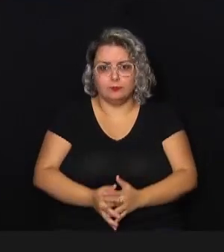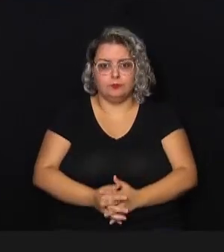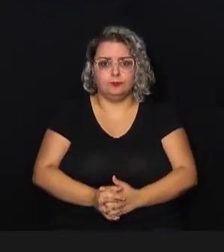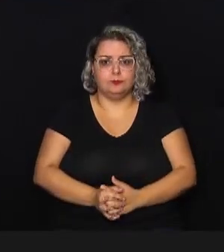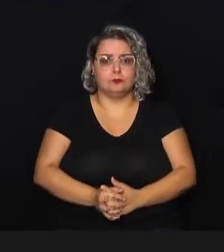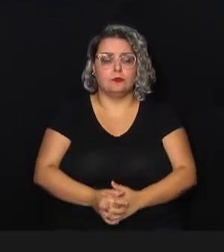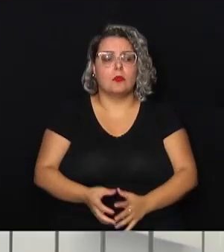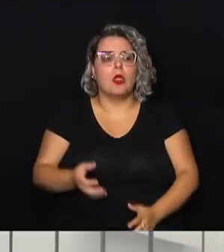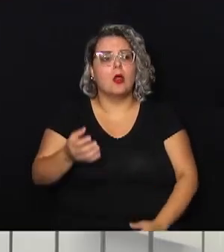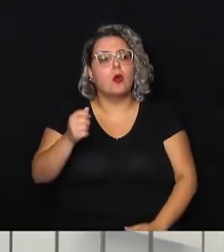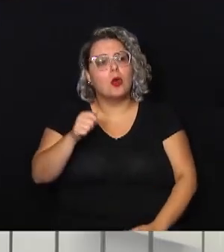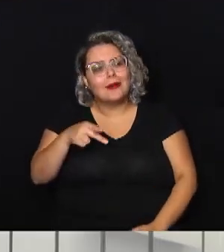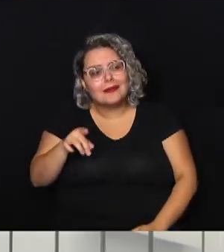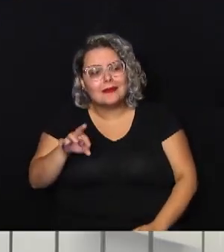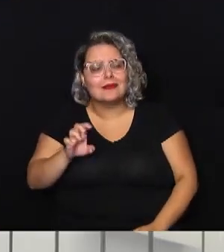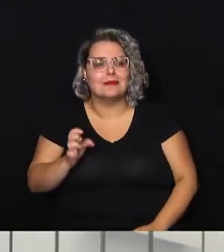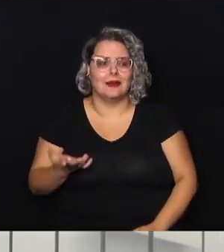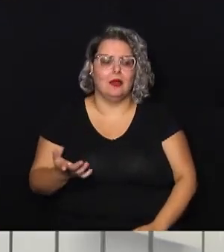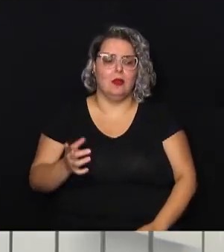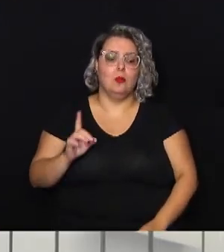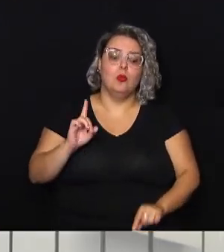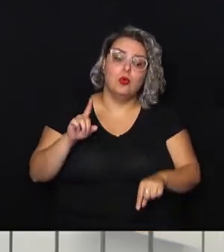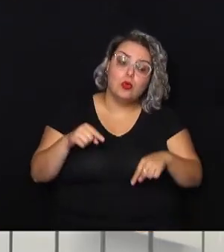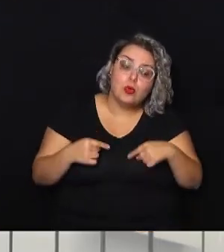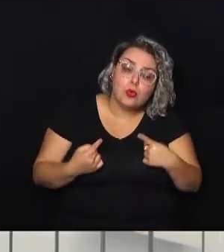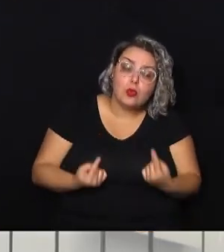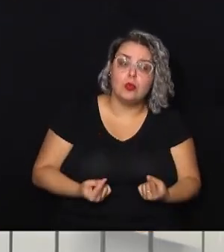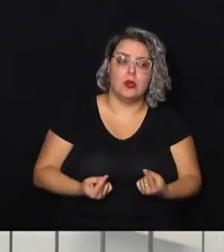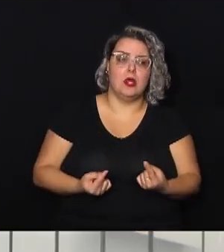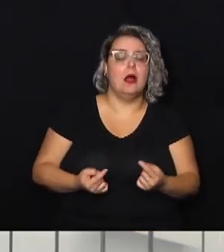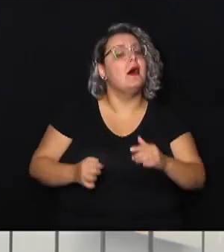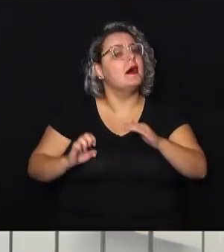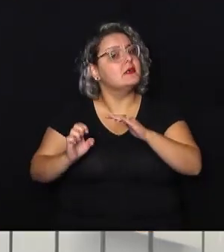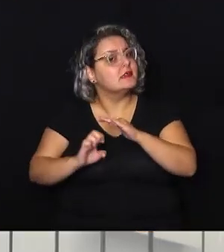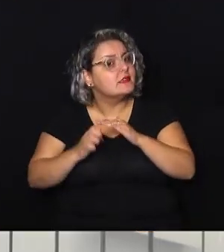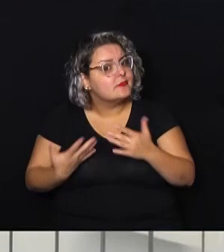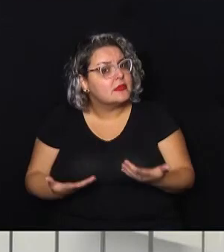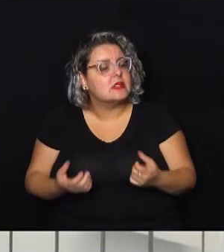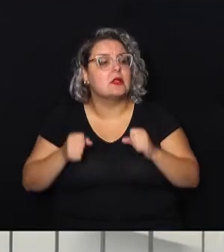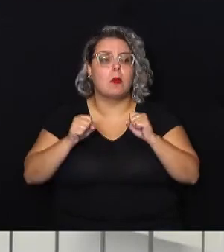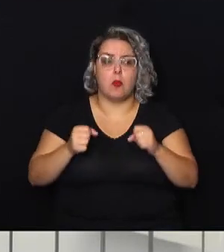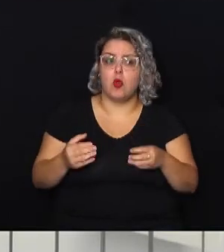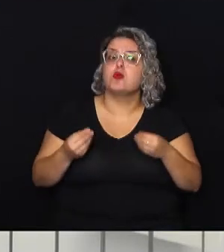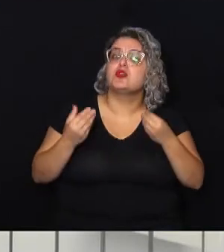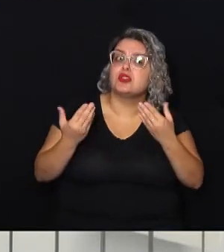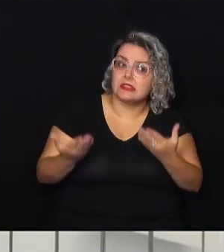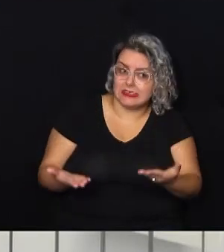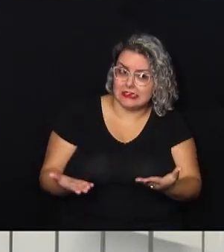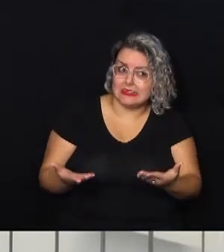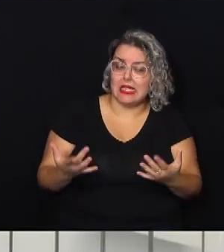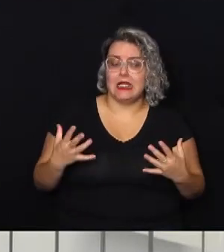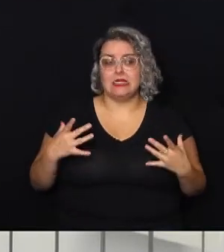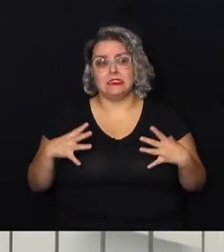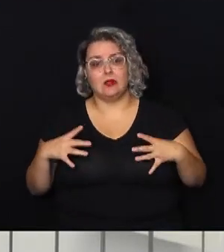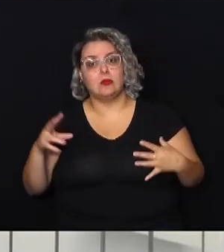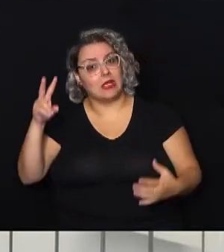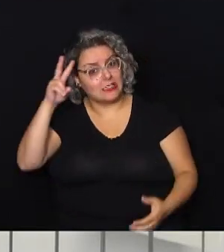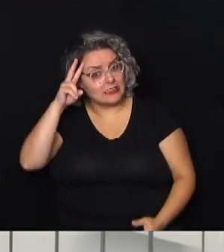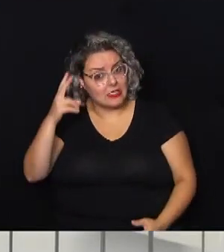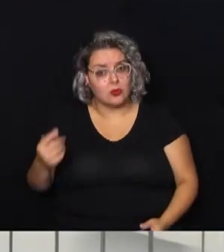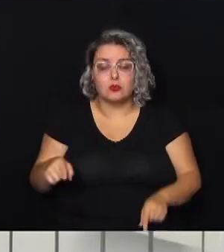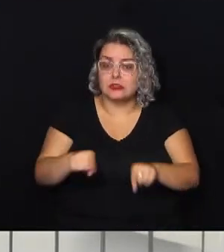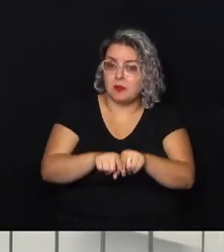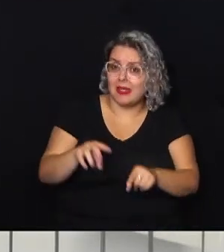Agora, André Luiz, por outro lado, as empresas podem conceder essas folgas na segunda, na